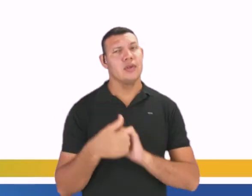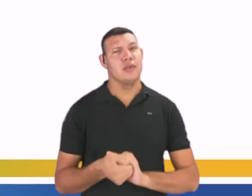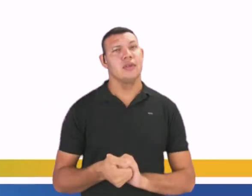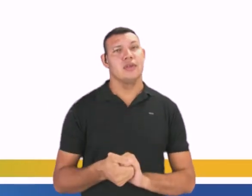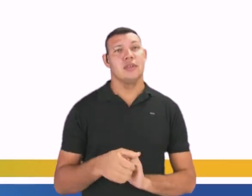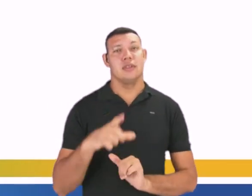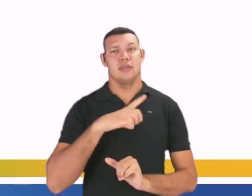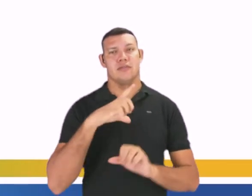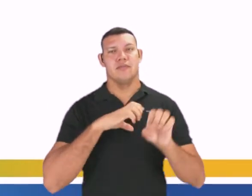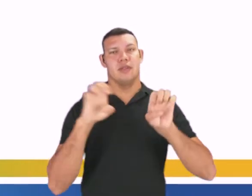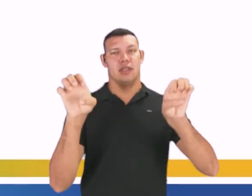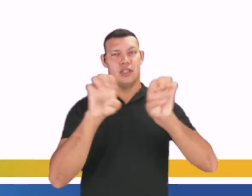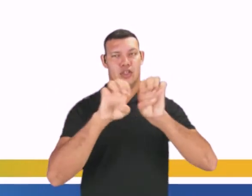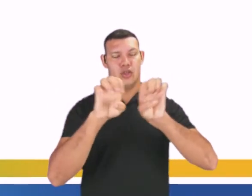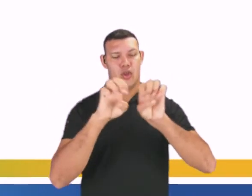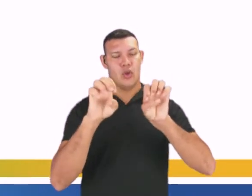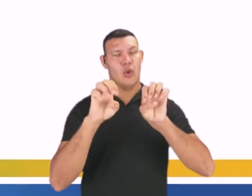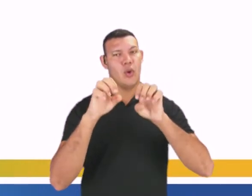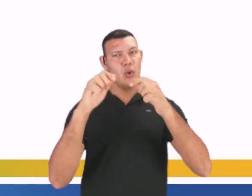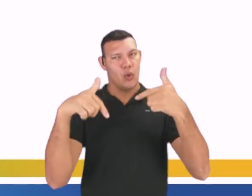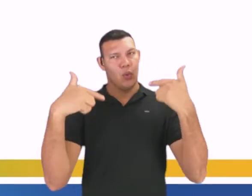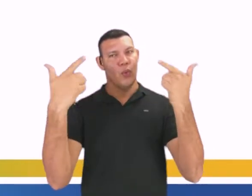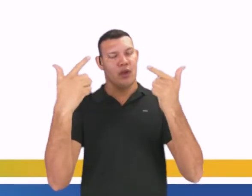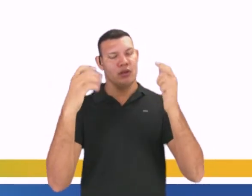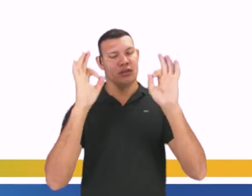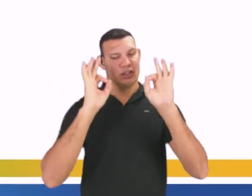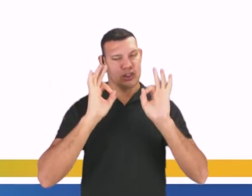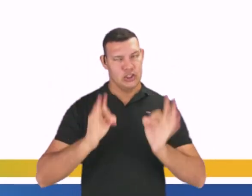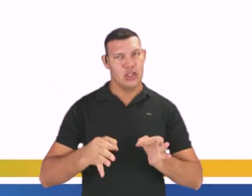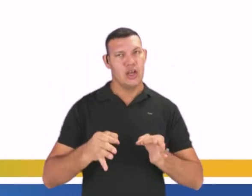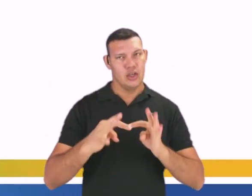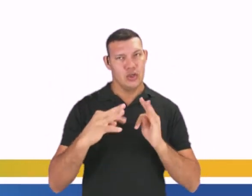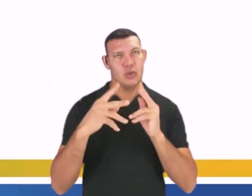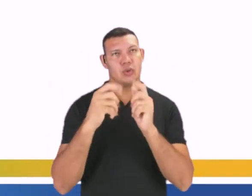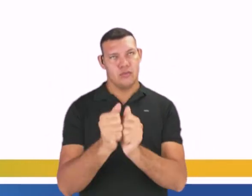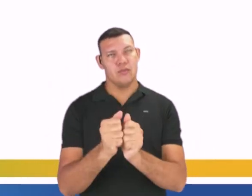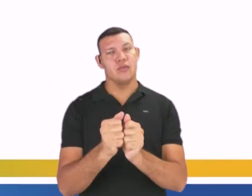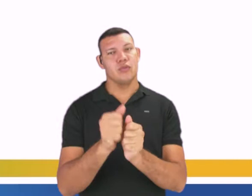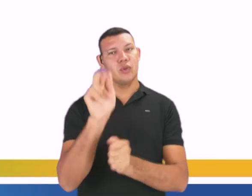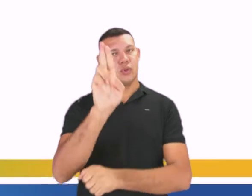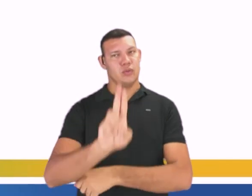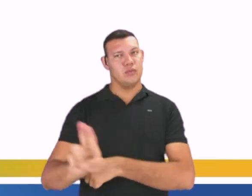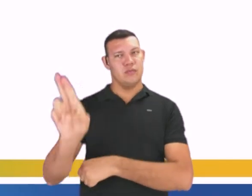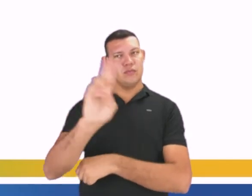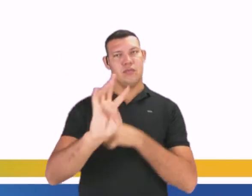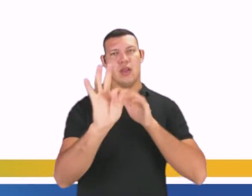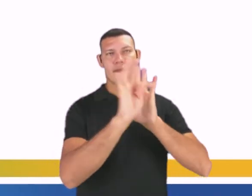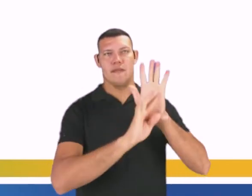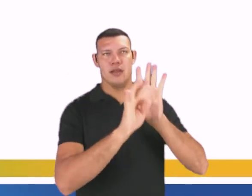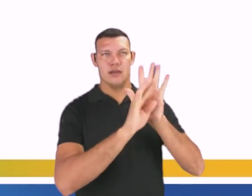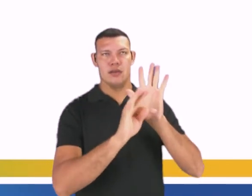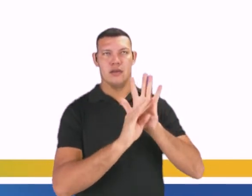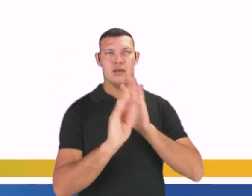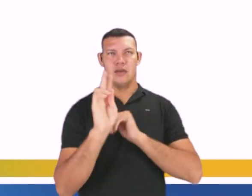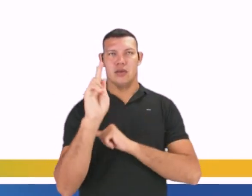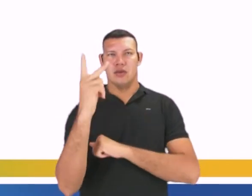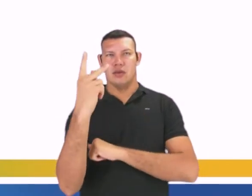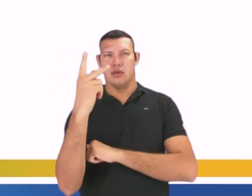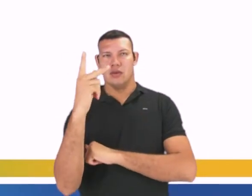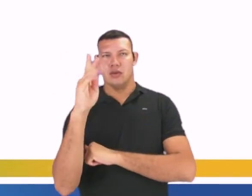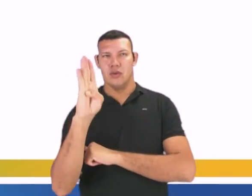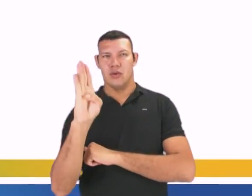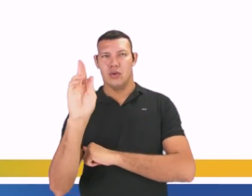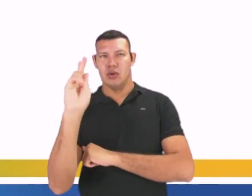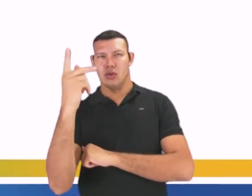uma equação completa, nós podemos utilizar a fórmula de Bhaskara para encontrar as raízes x1